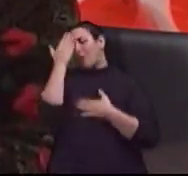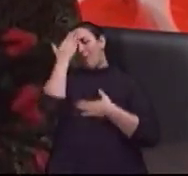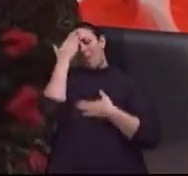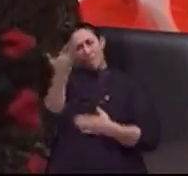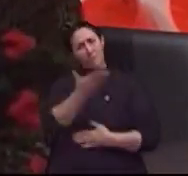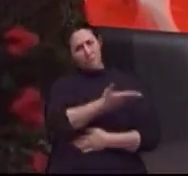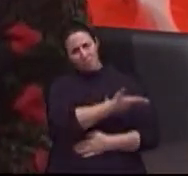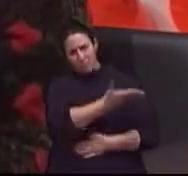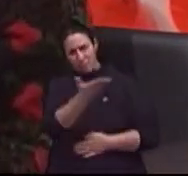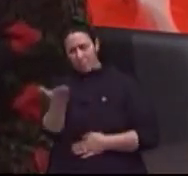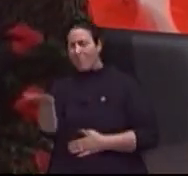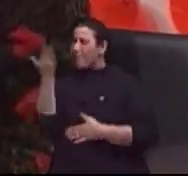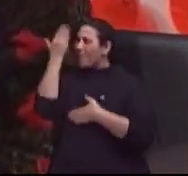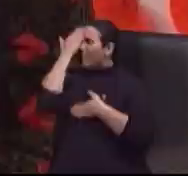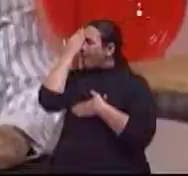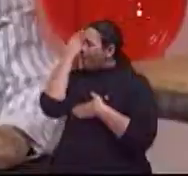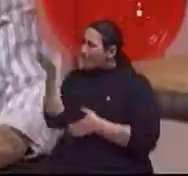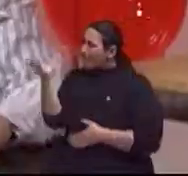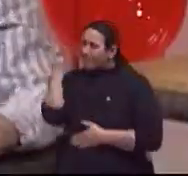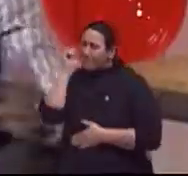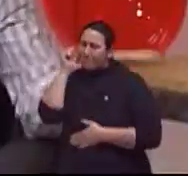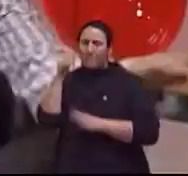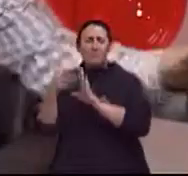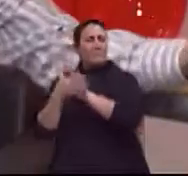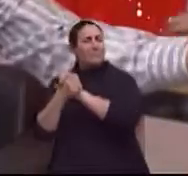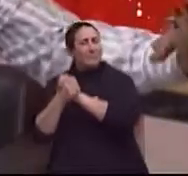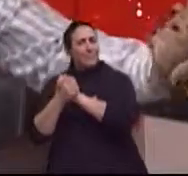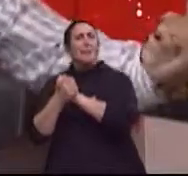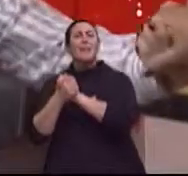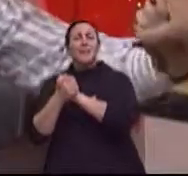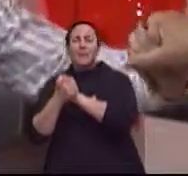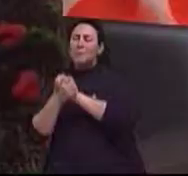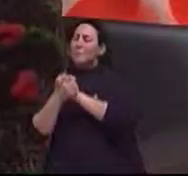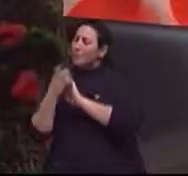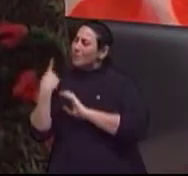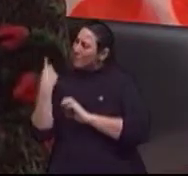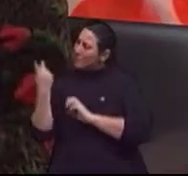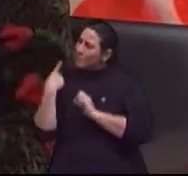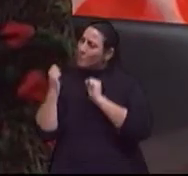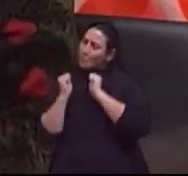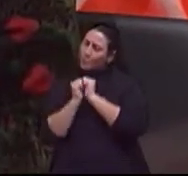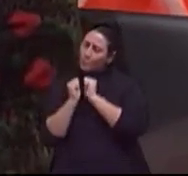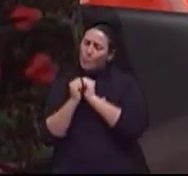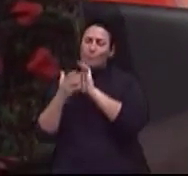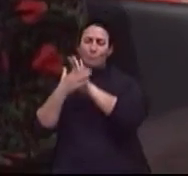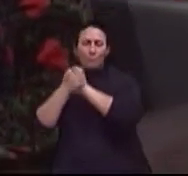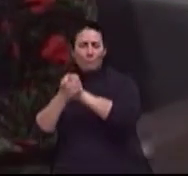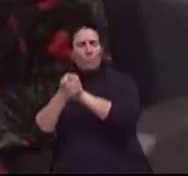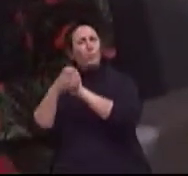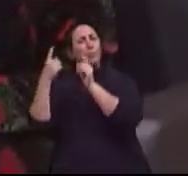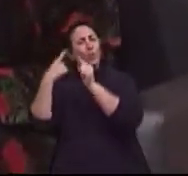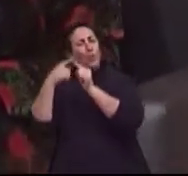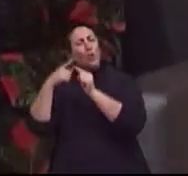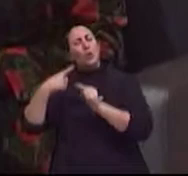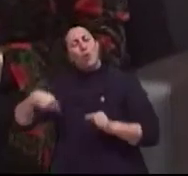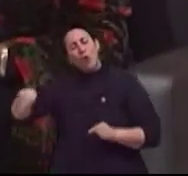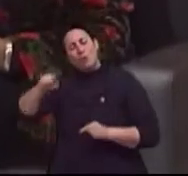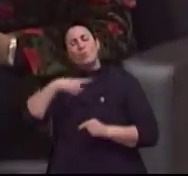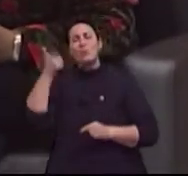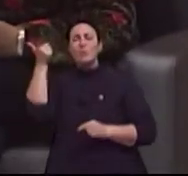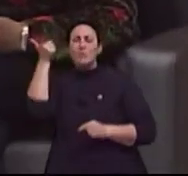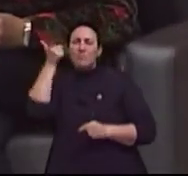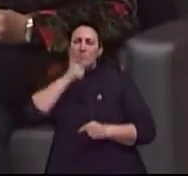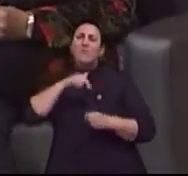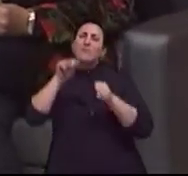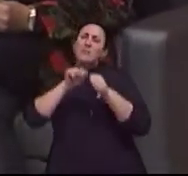pelo programa. Vivian, muito obrigada. Me dá tua mão esquerda aqui, porque a gente termina sempre de mãos dadas o programa. Porque assim, de mãos